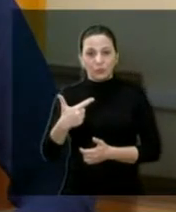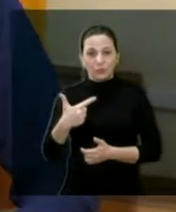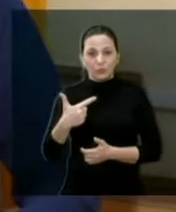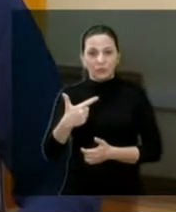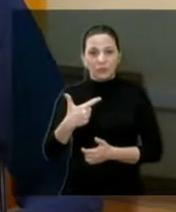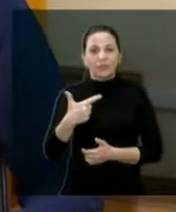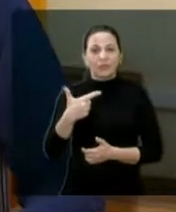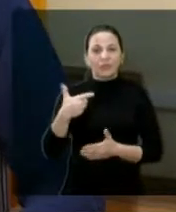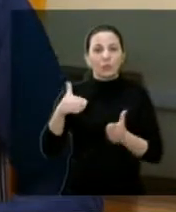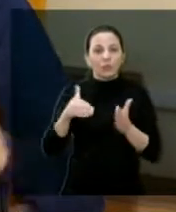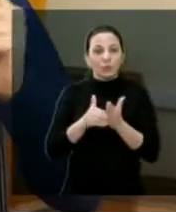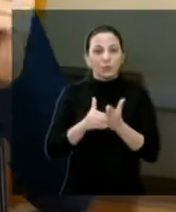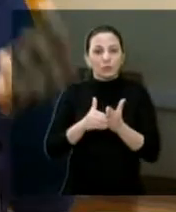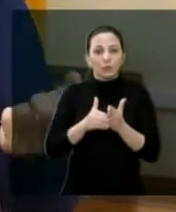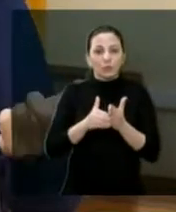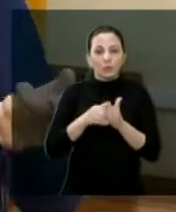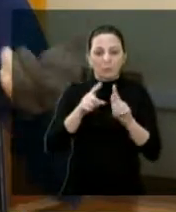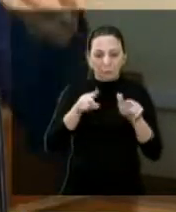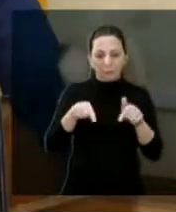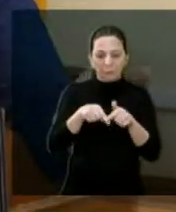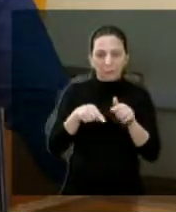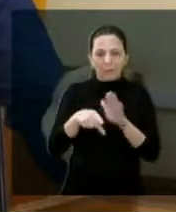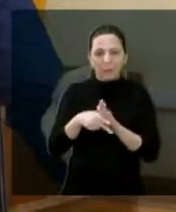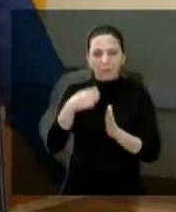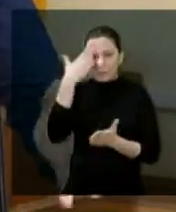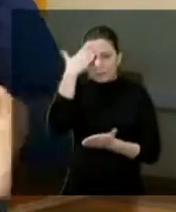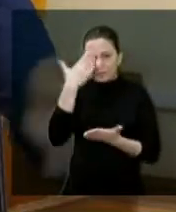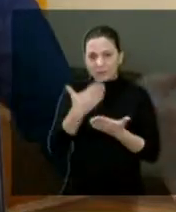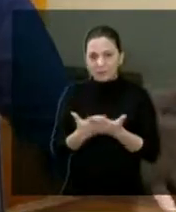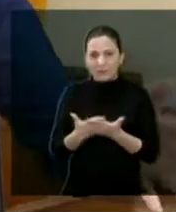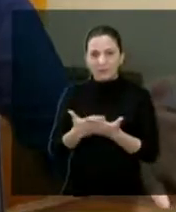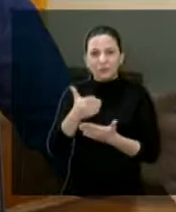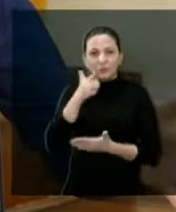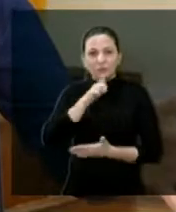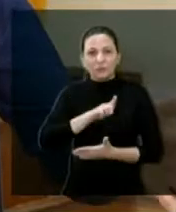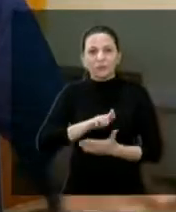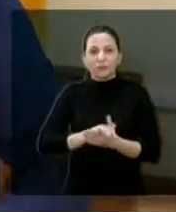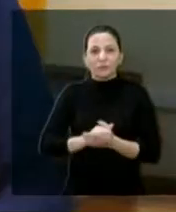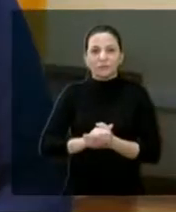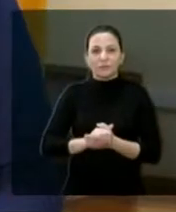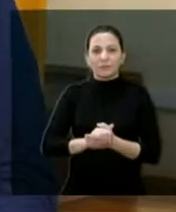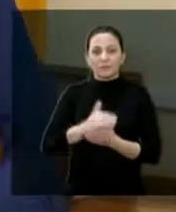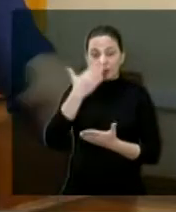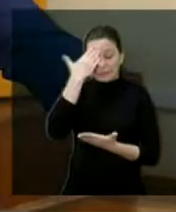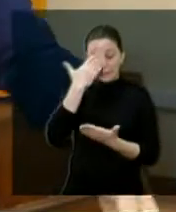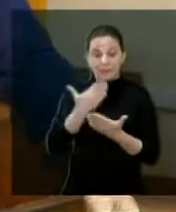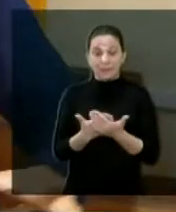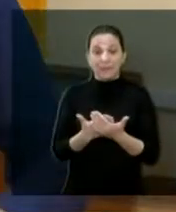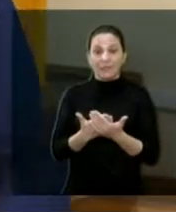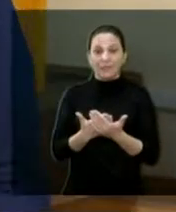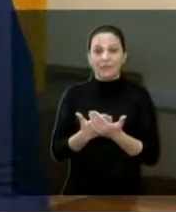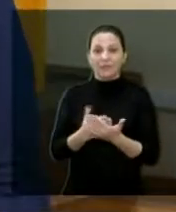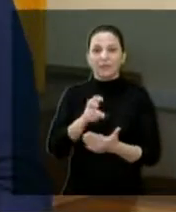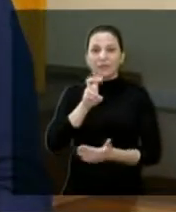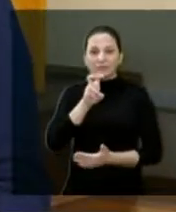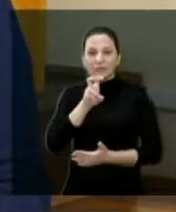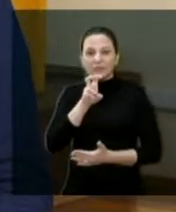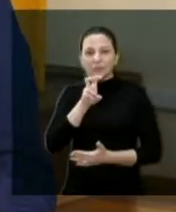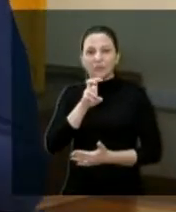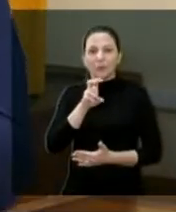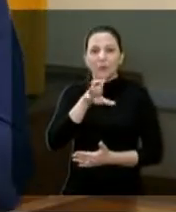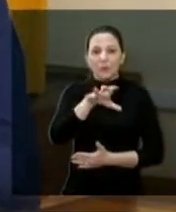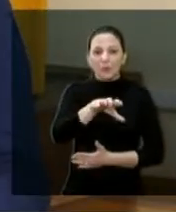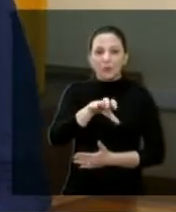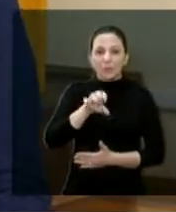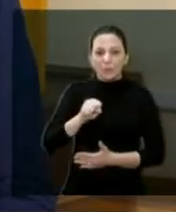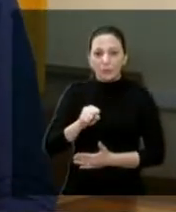ficou por último, e ele tinha certeza que tal time ia ganhar, e todo mundo tinha certeza. Cravou seco. Ele pegou,